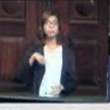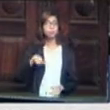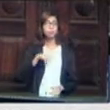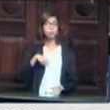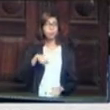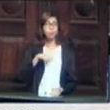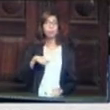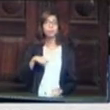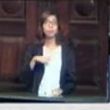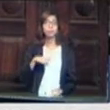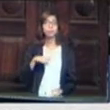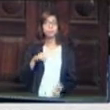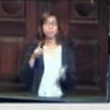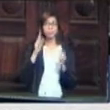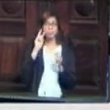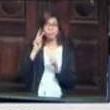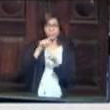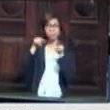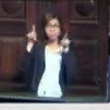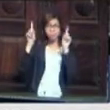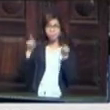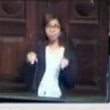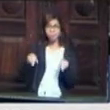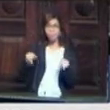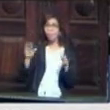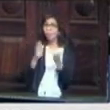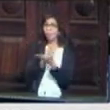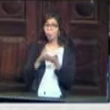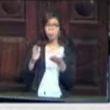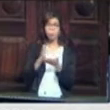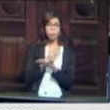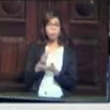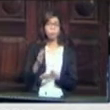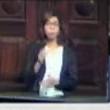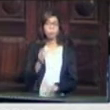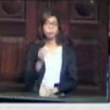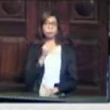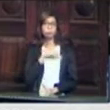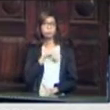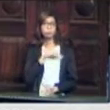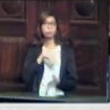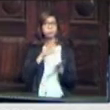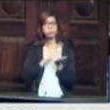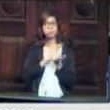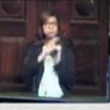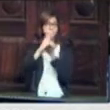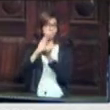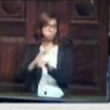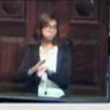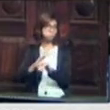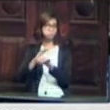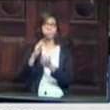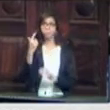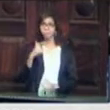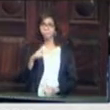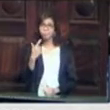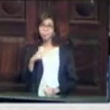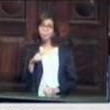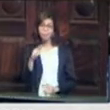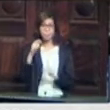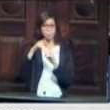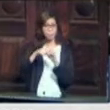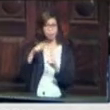sem os servidores receber, alguns servidores poderem receber o seu salário no mês de